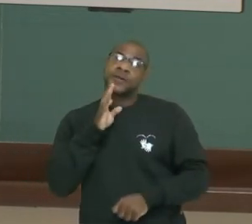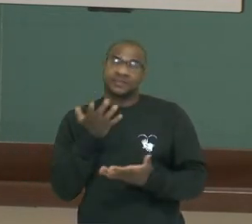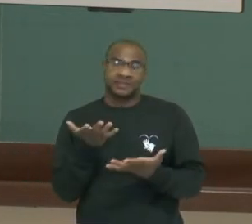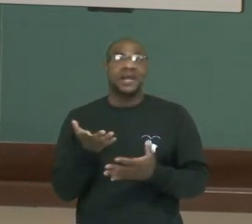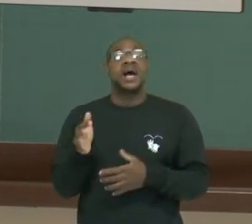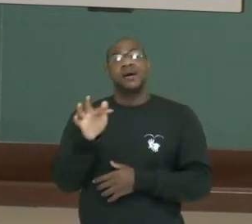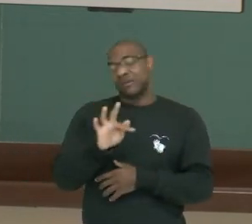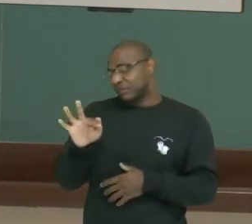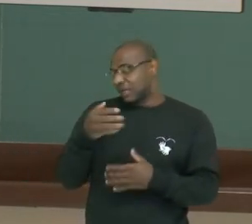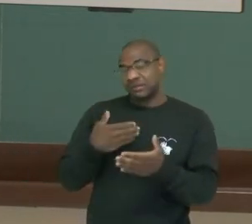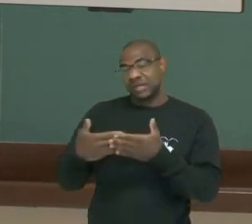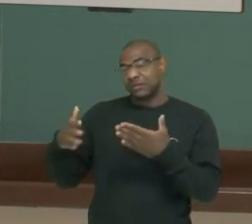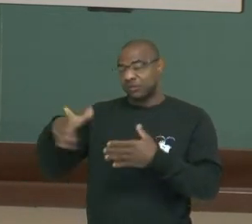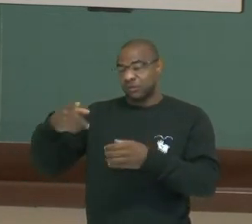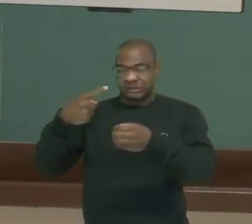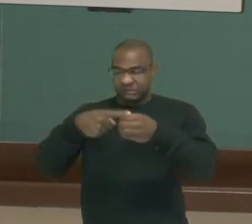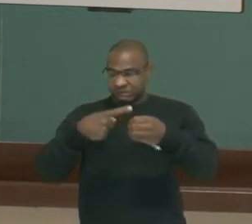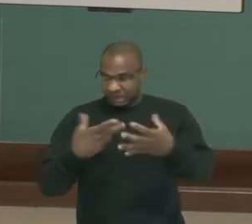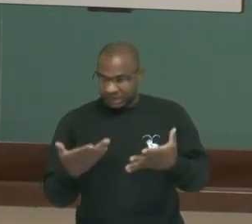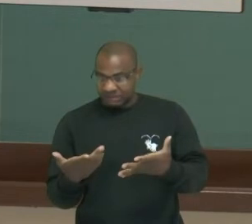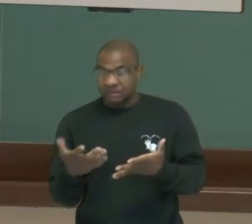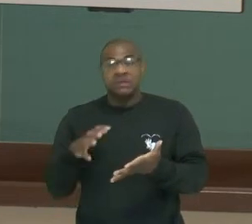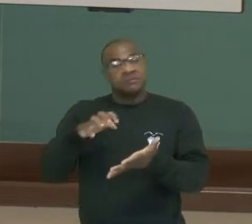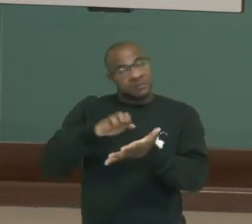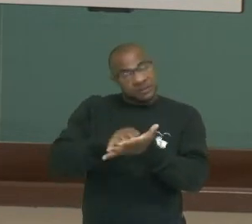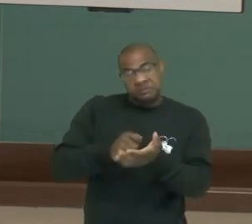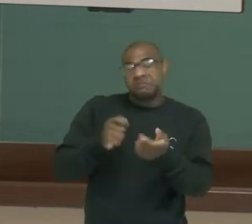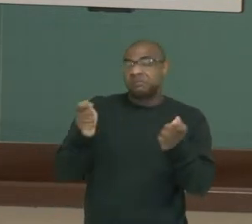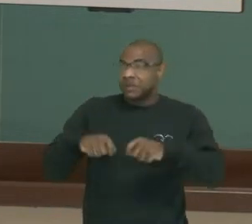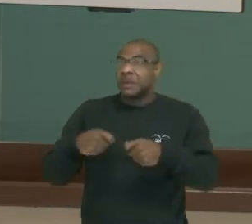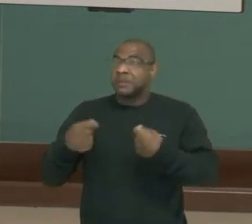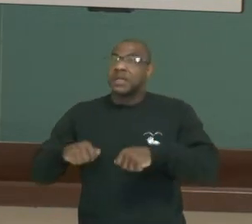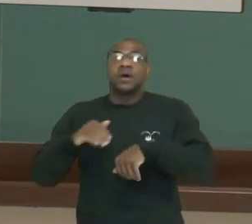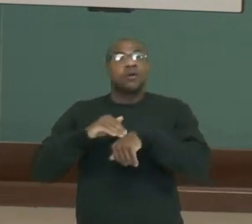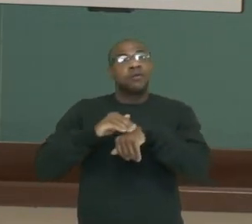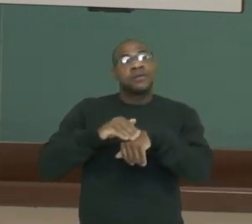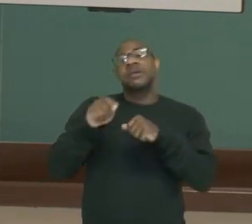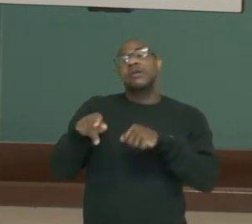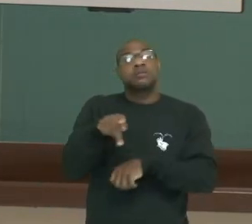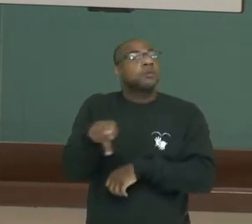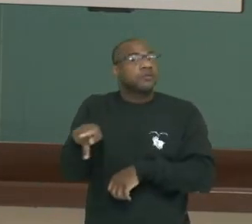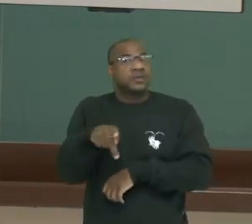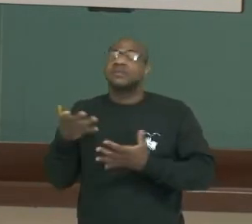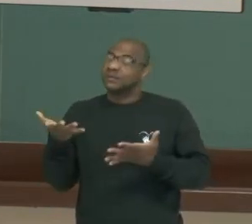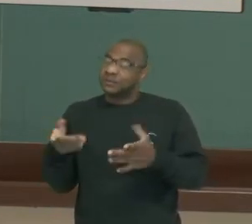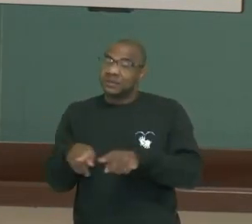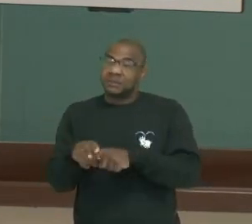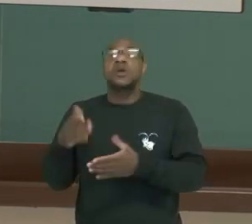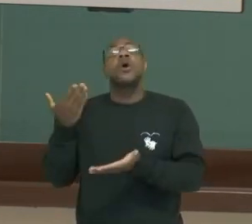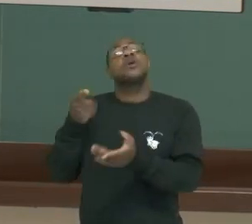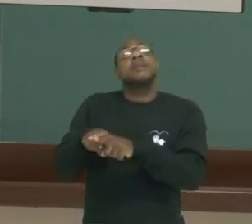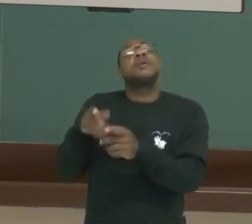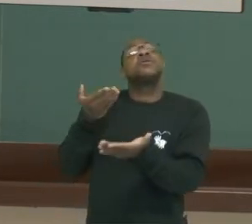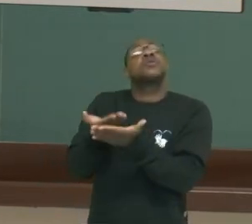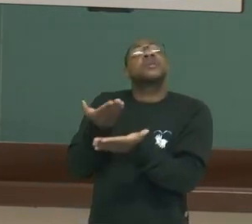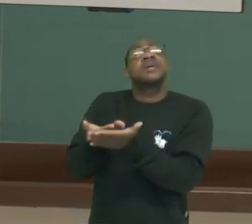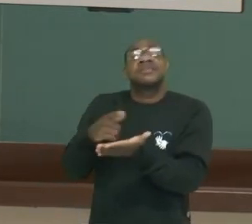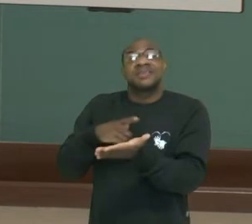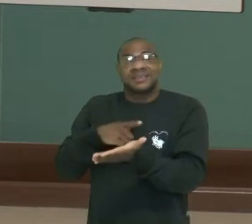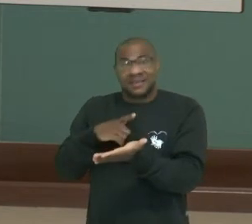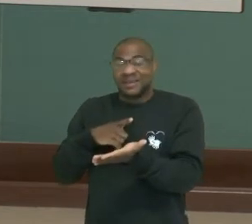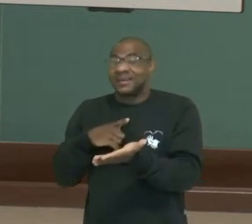nós temos aqui, o segredo para escolher bem uma carreira é o autoconhecimento. É a pessoa se conhecer, o jovem se